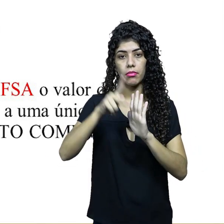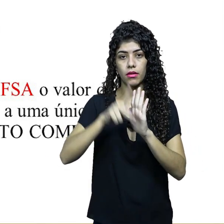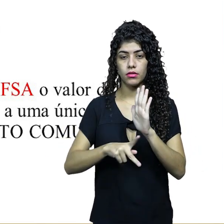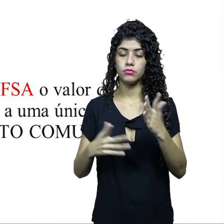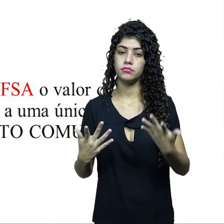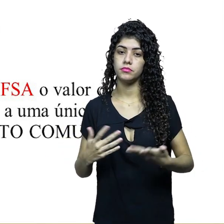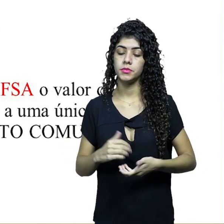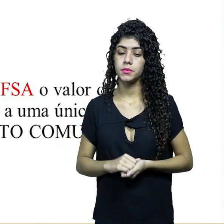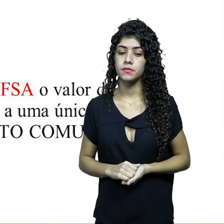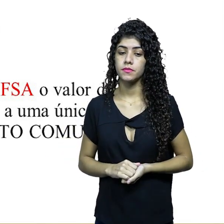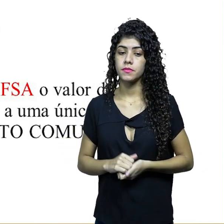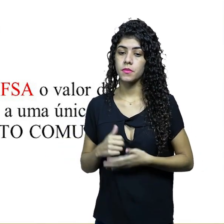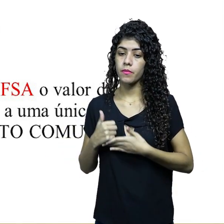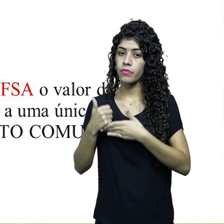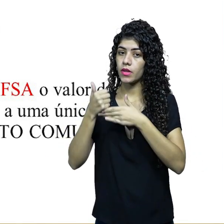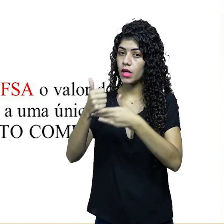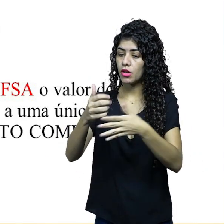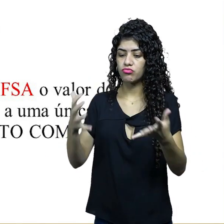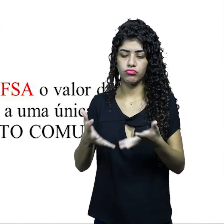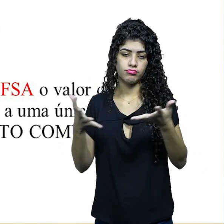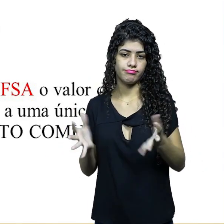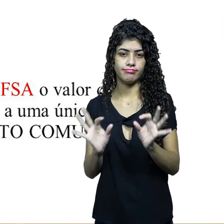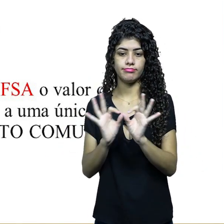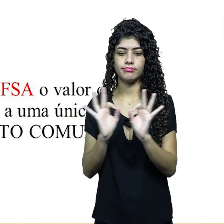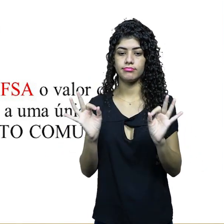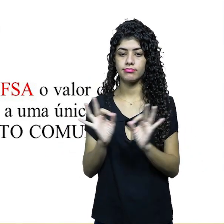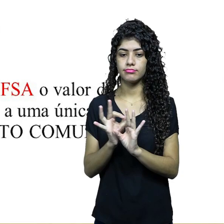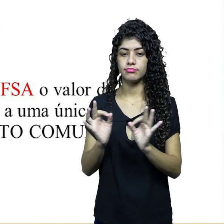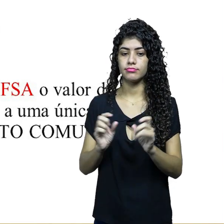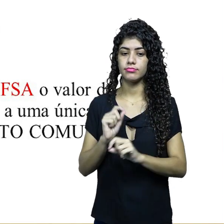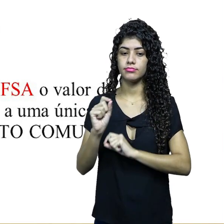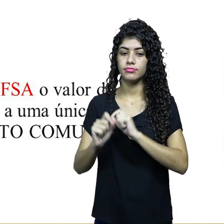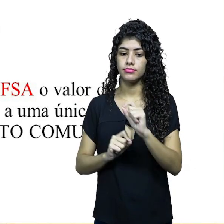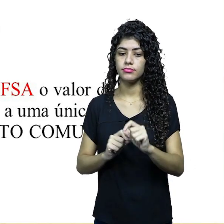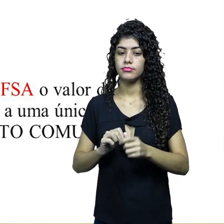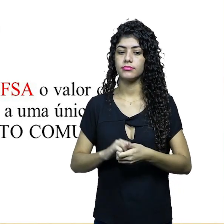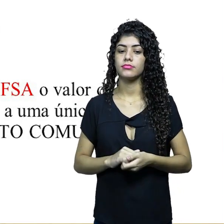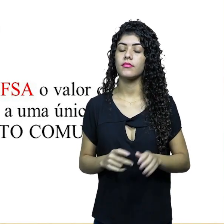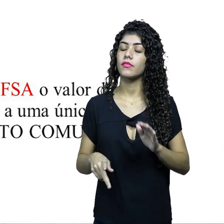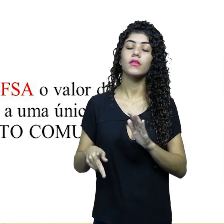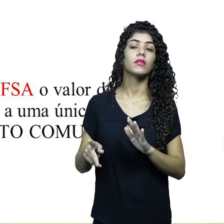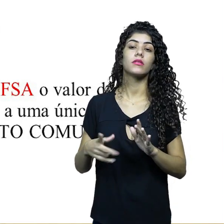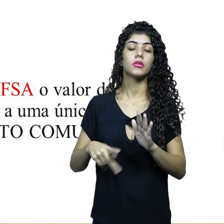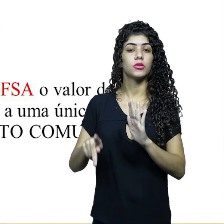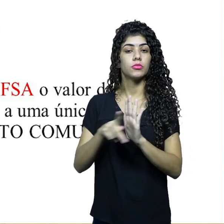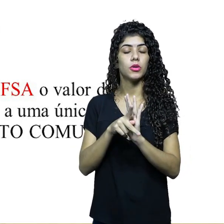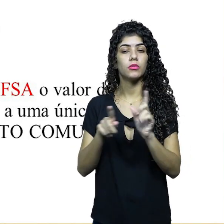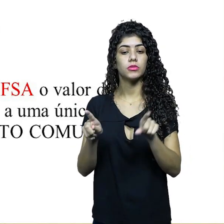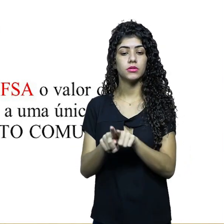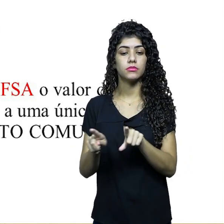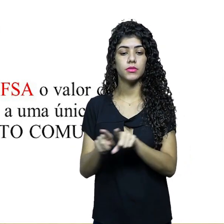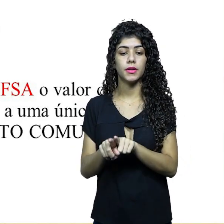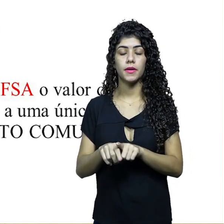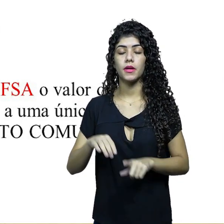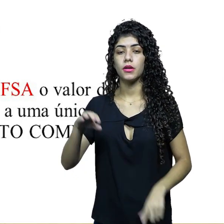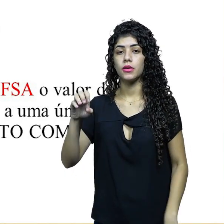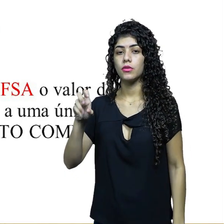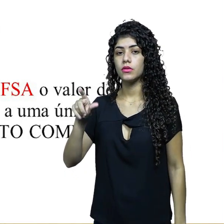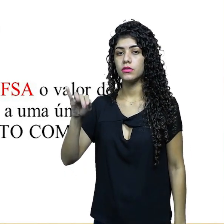financiamento. Patrocínios não incentivados, contrapartidas e recursos próprios. A depender do